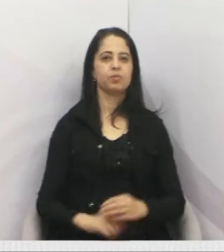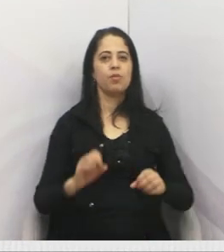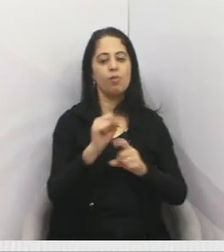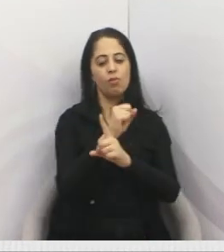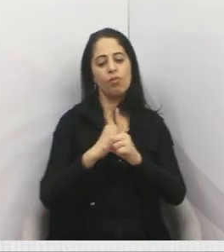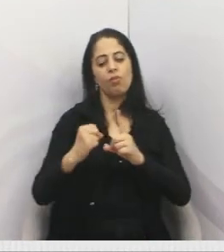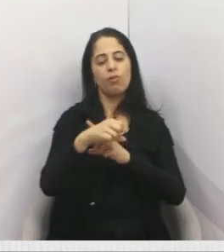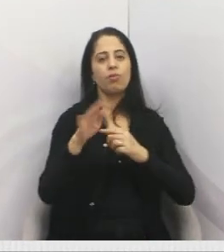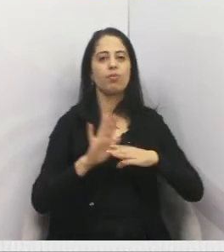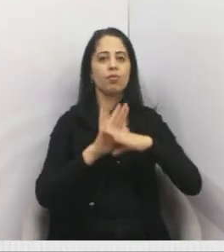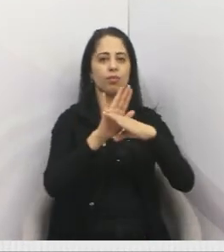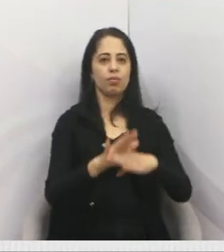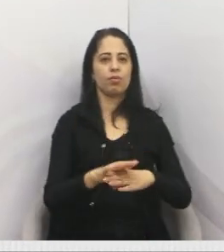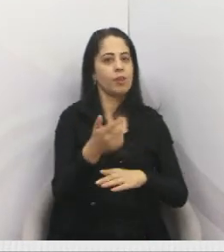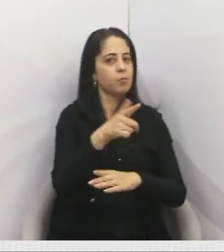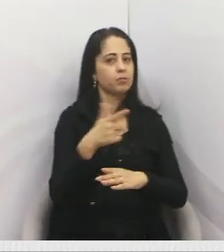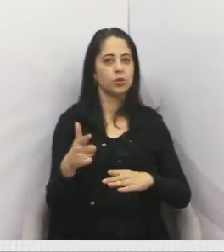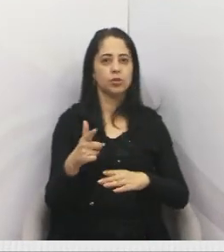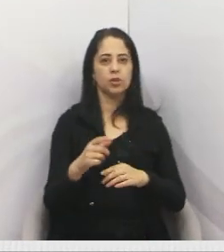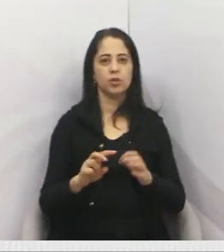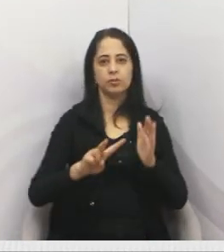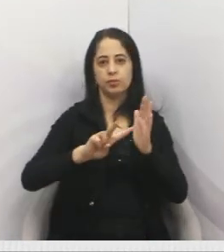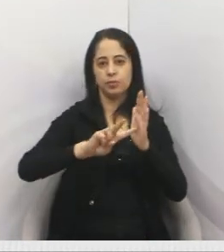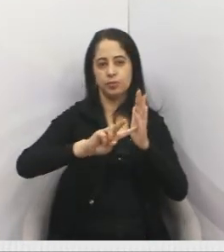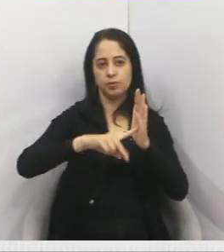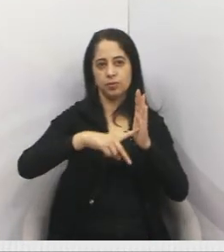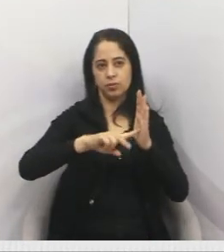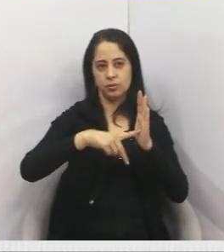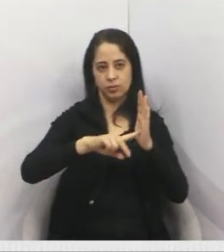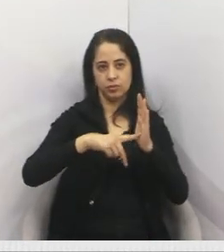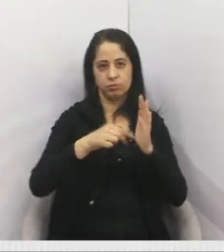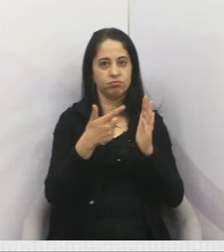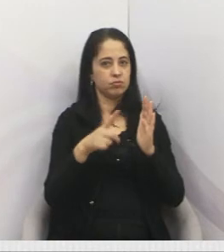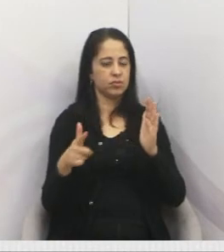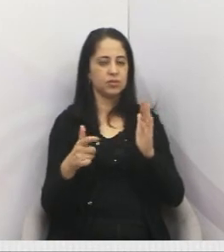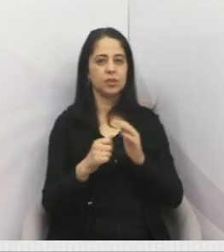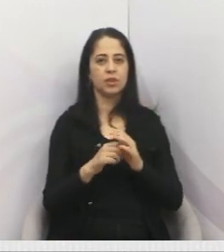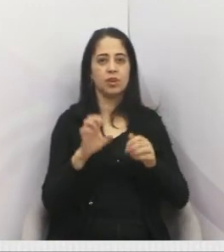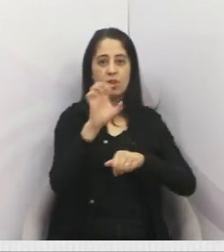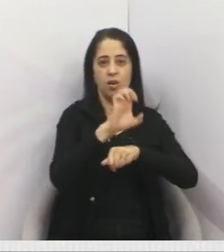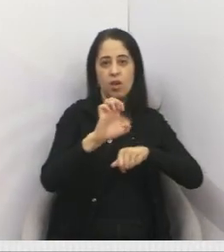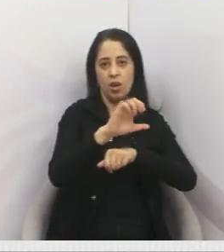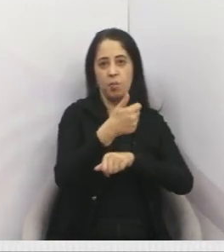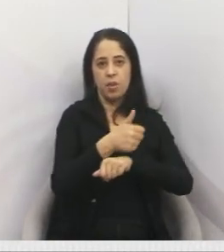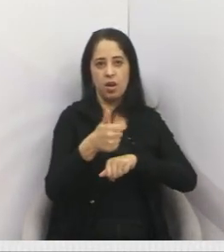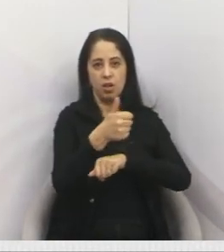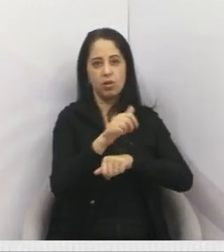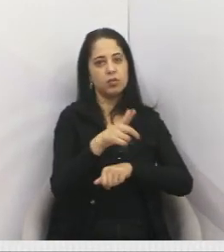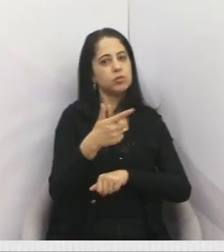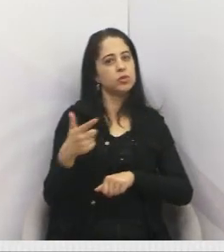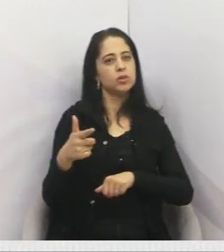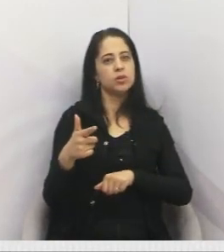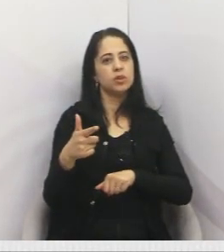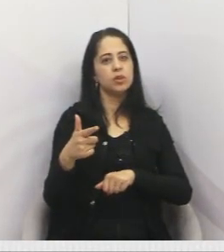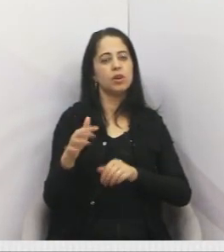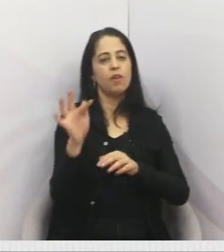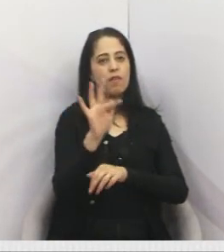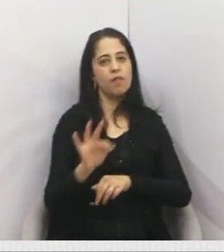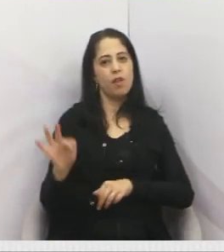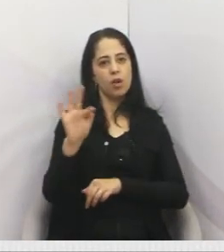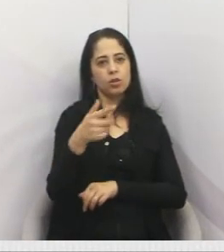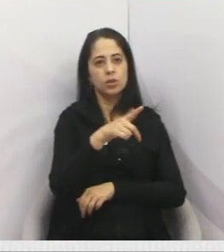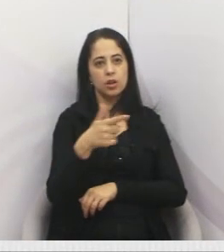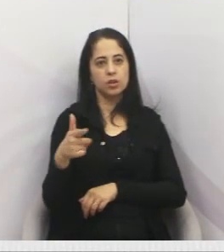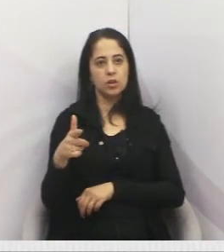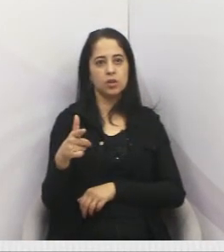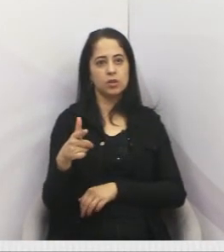Movimentos populares em branco, entidade de classe sindical em branco, empresas ou entidades profissionais em branco, entidades acadêmicas de pesquisa